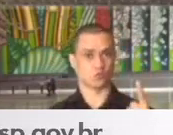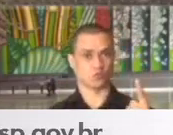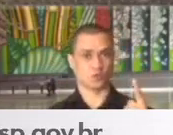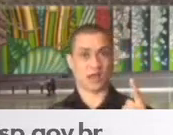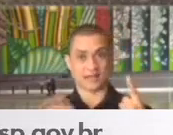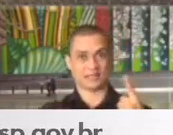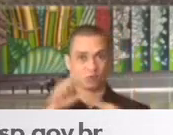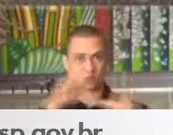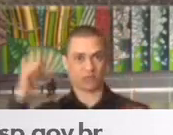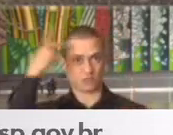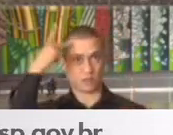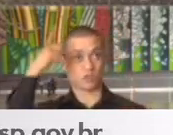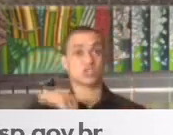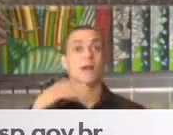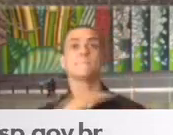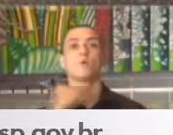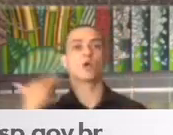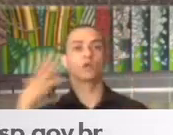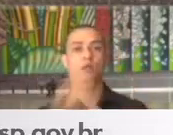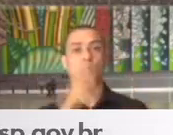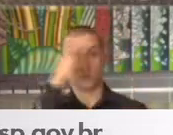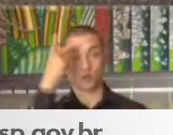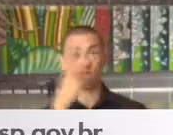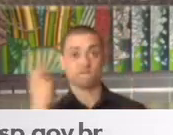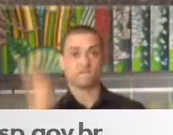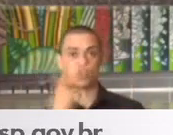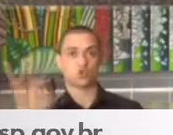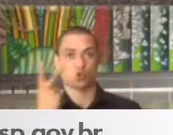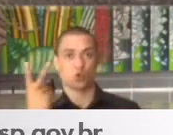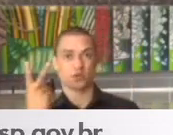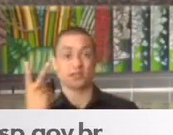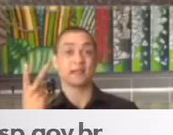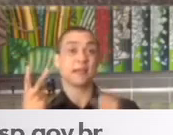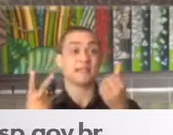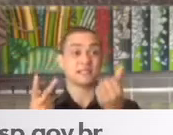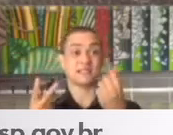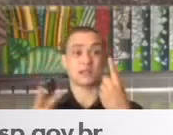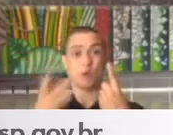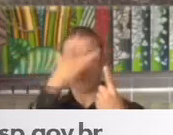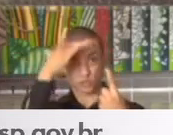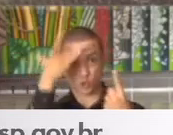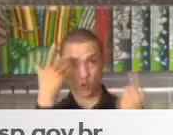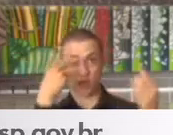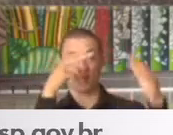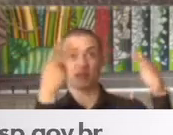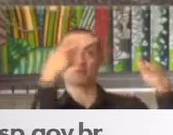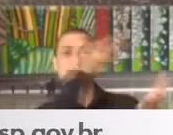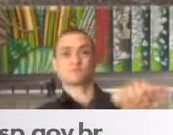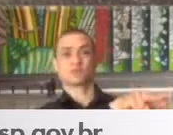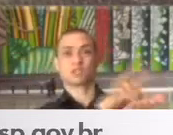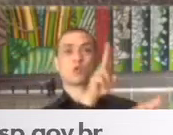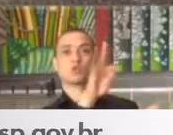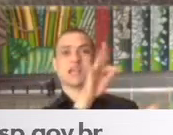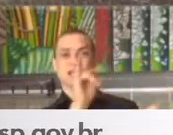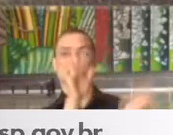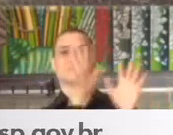com 22 óbitos e 61 pacientes internados em terapia intensiva, o que mostra